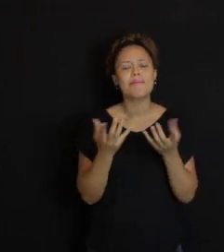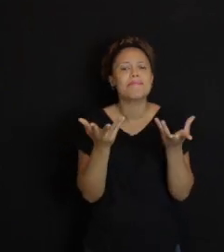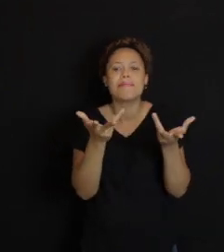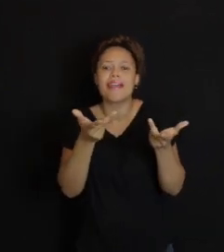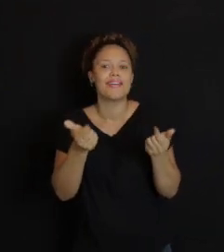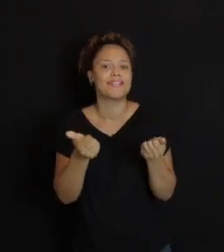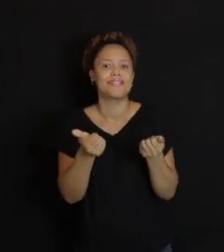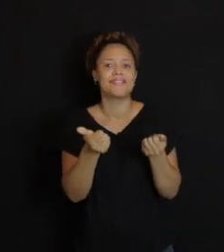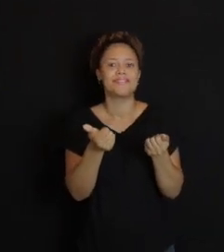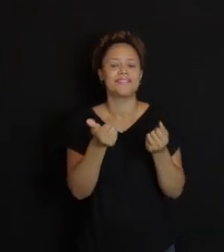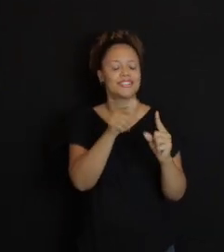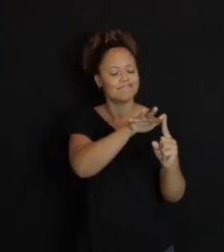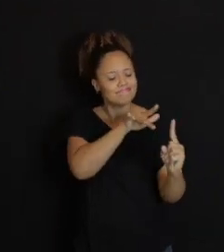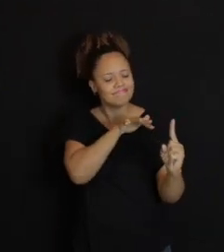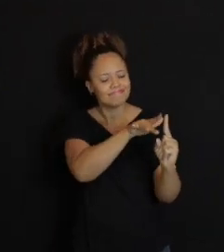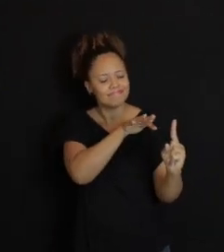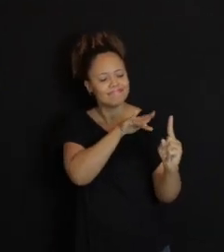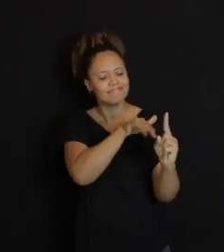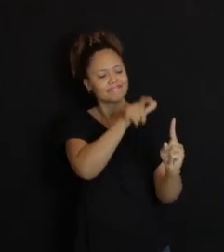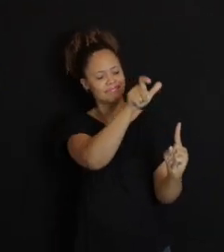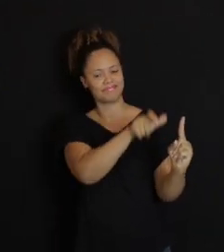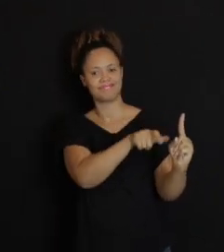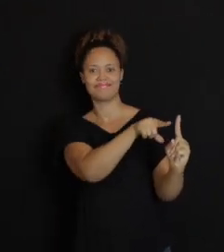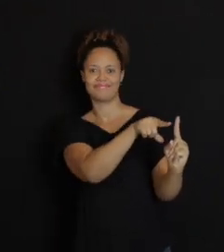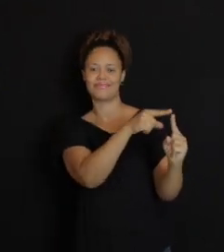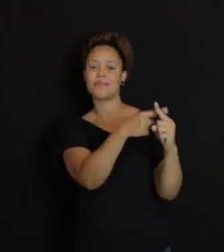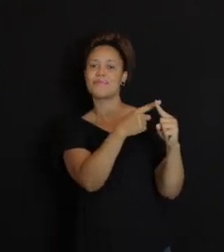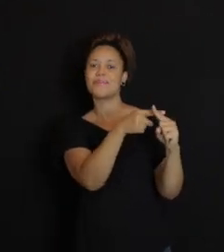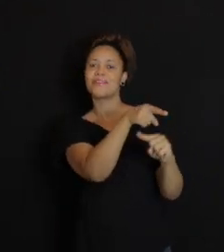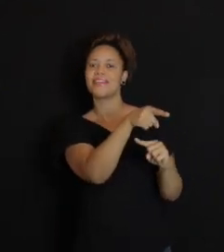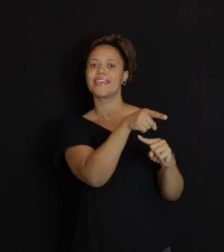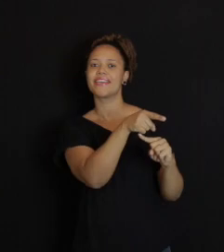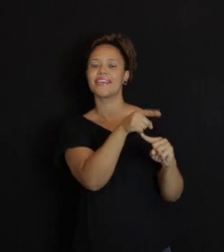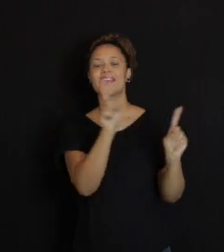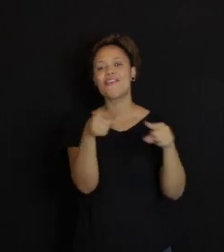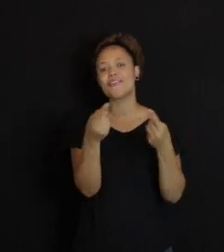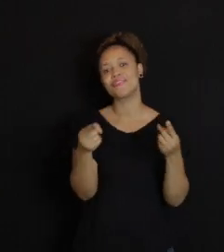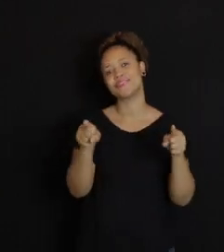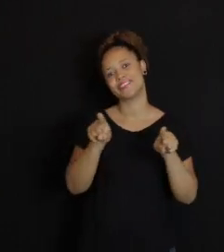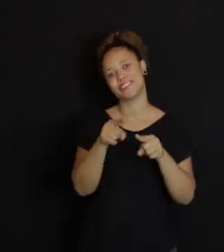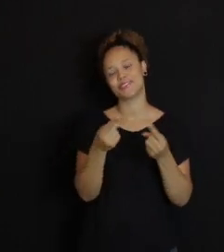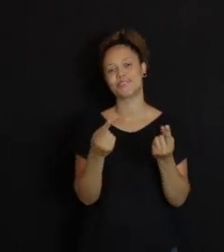porque tinha influência por ter ouvido bastante cartola.